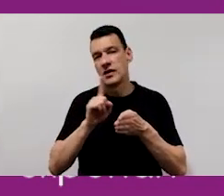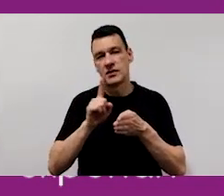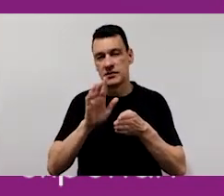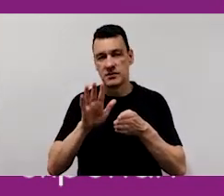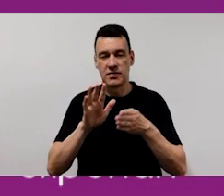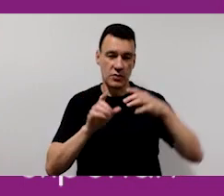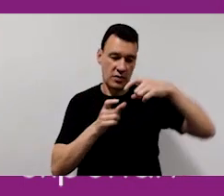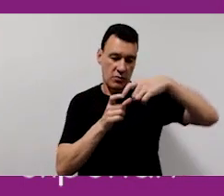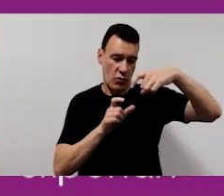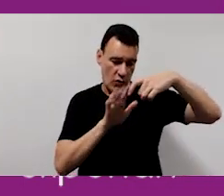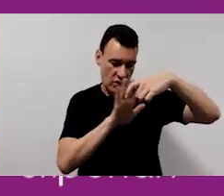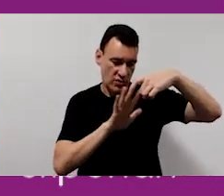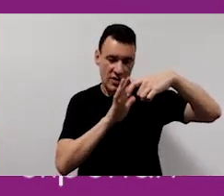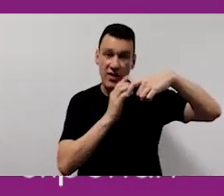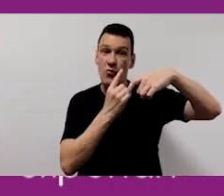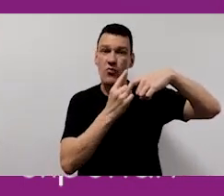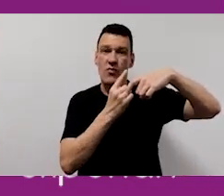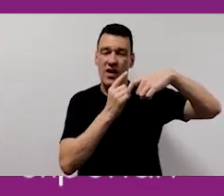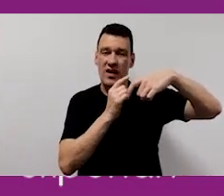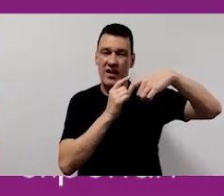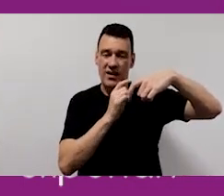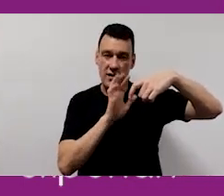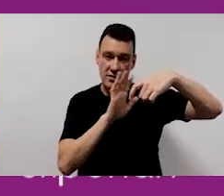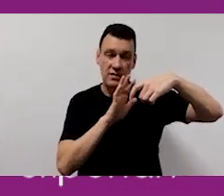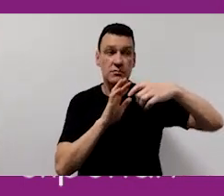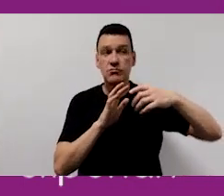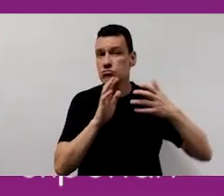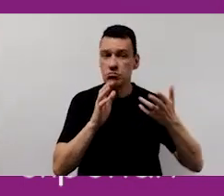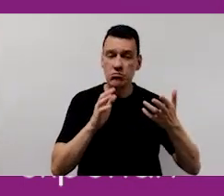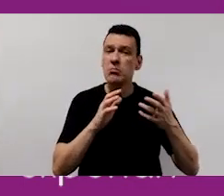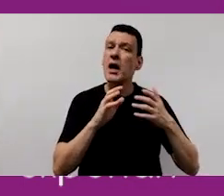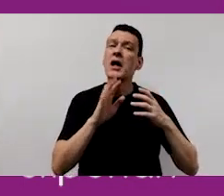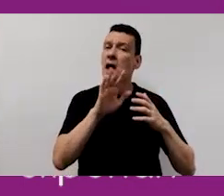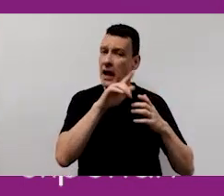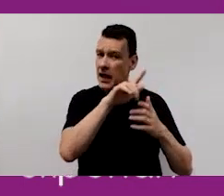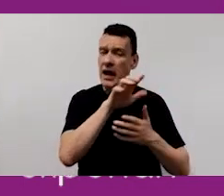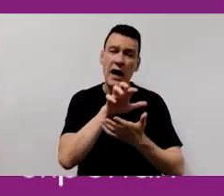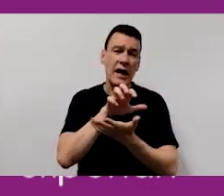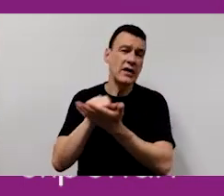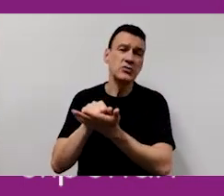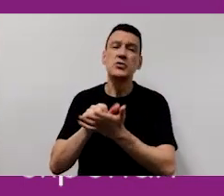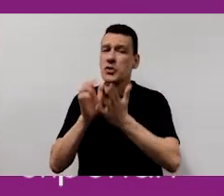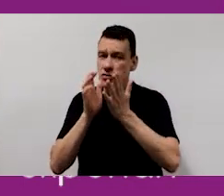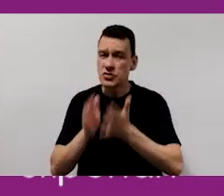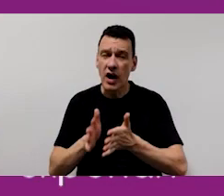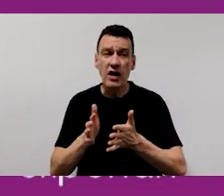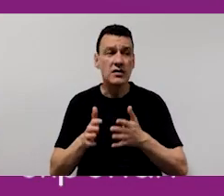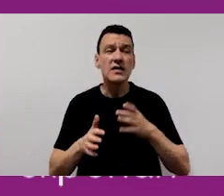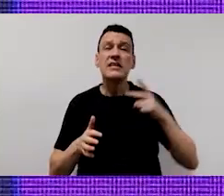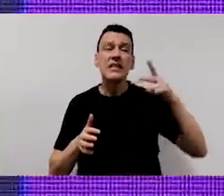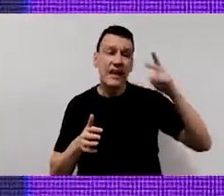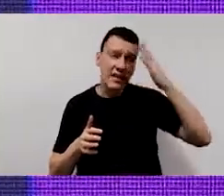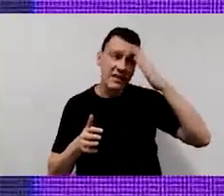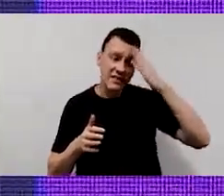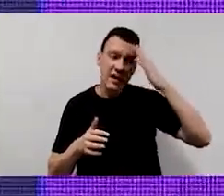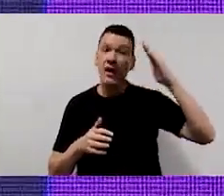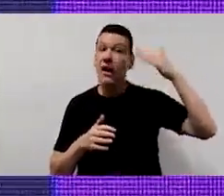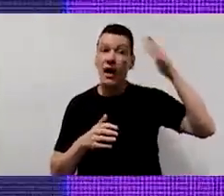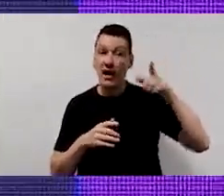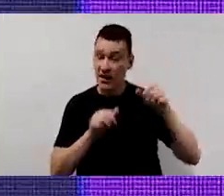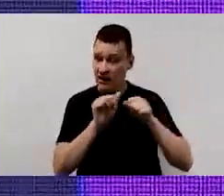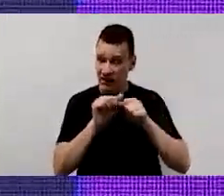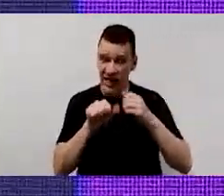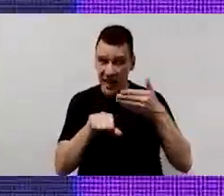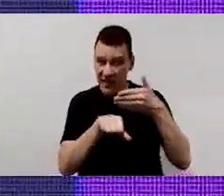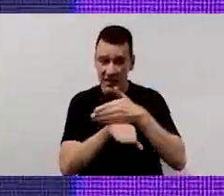bode. Se uma pessoa se cadastrou comigo, por que depois eu não posso pegar o que eu já sei dela quando ela for fazer um login ou quando ela for